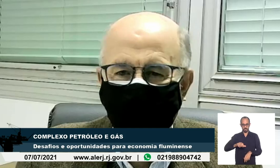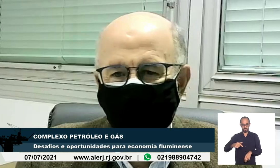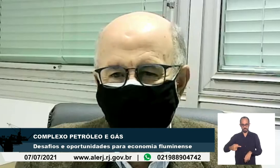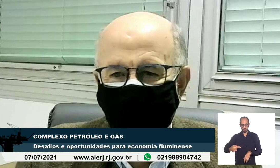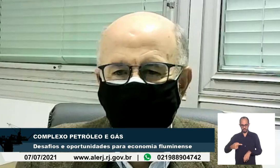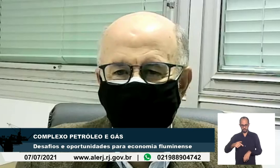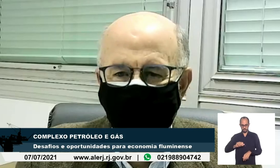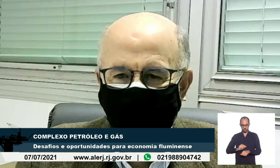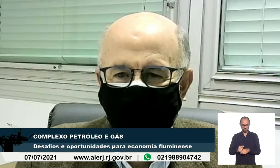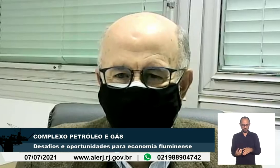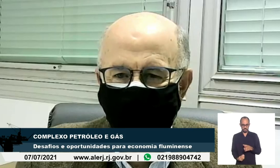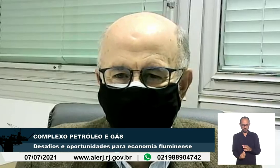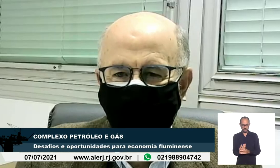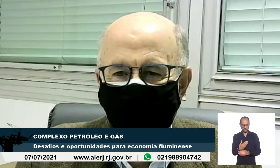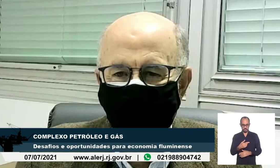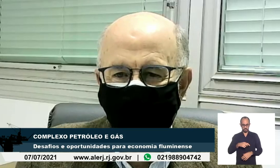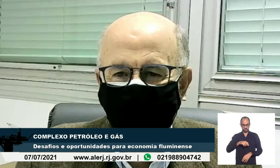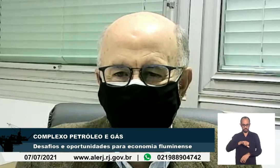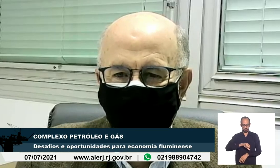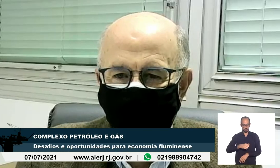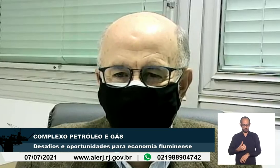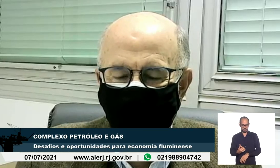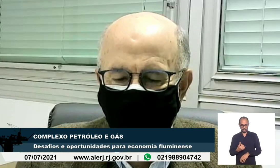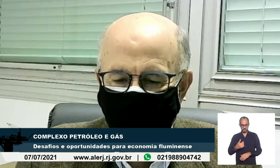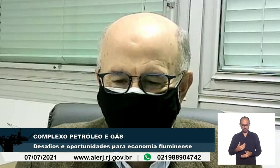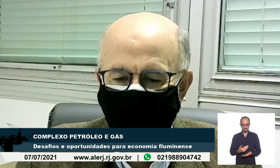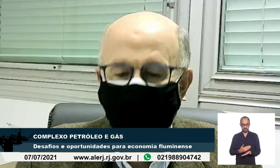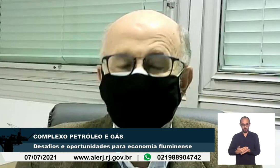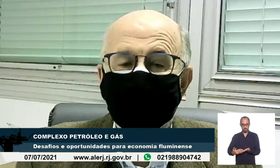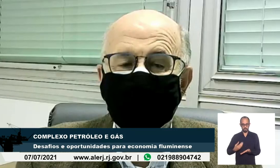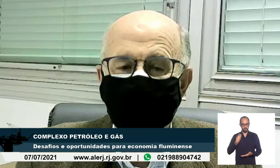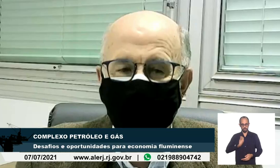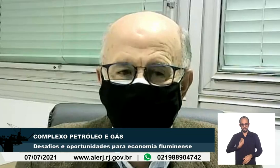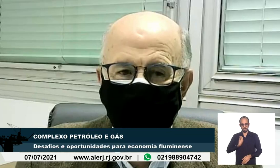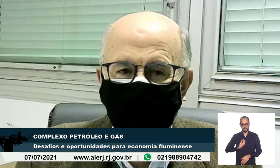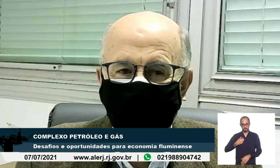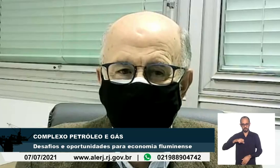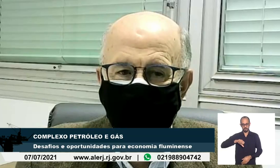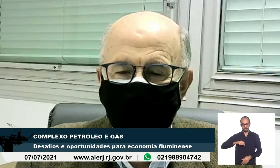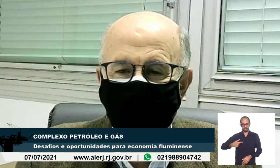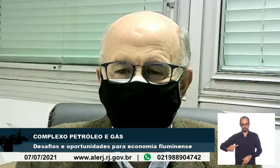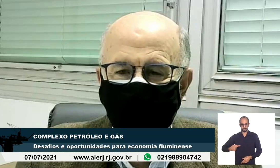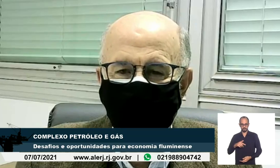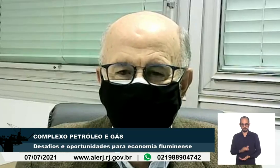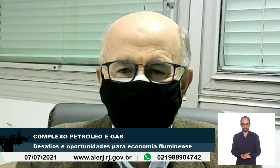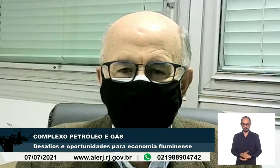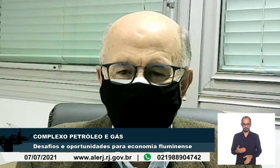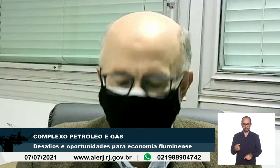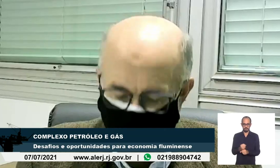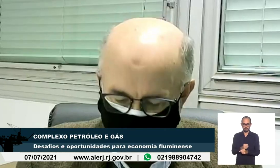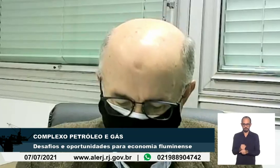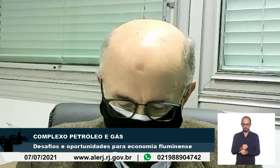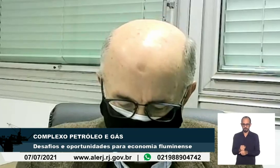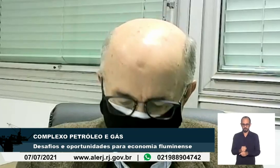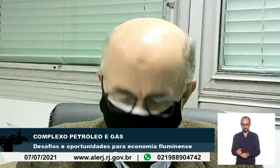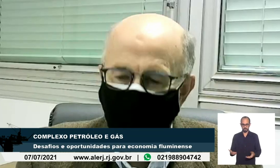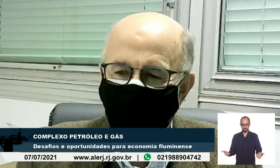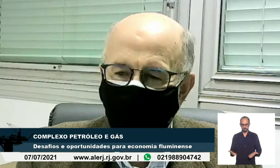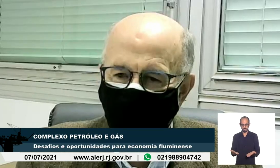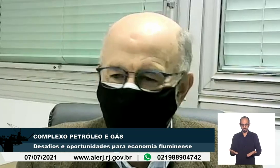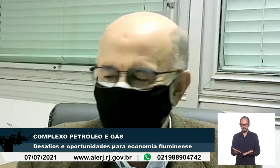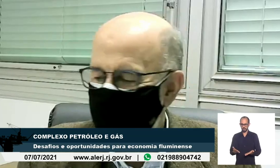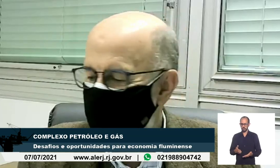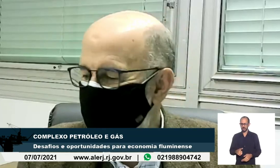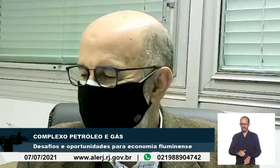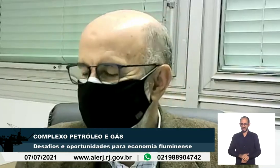1997, que ela foi criada em 96 e passou a vigorar em 97. Este ano nós estamos sendo tungados